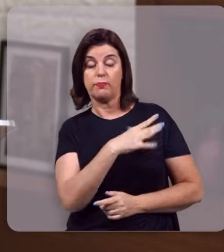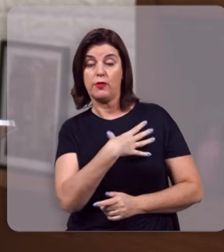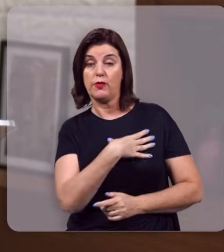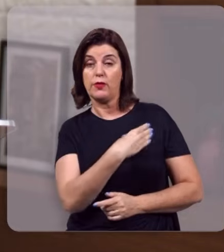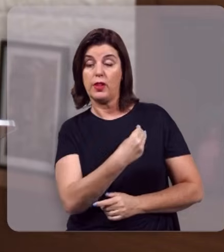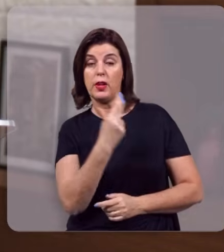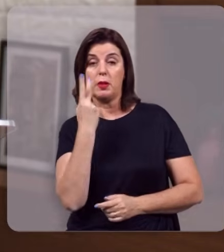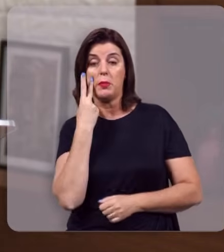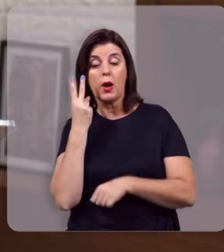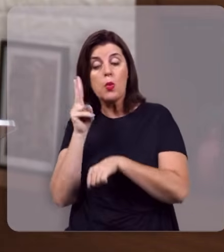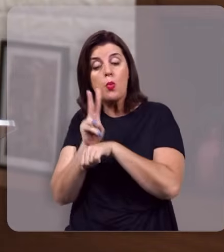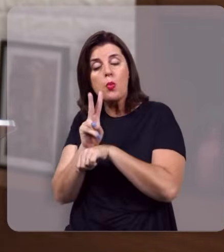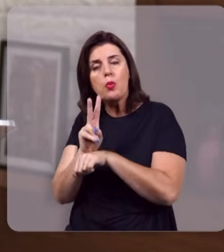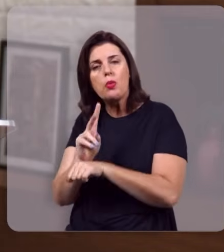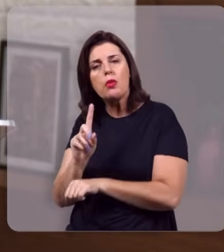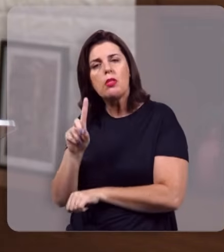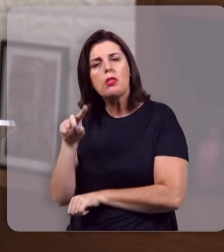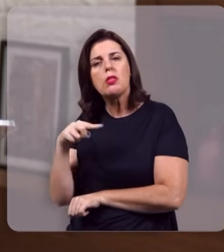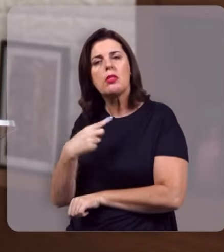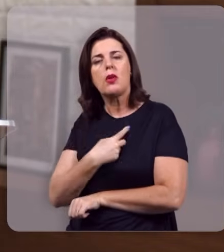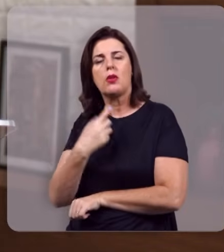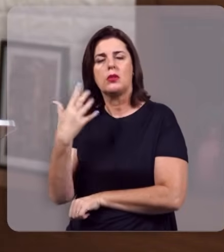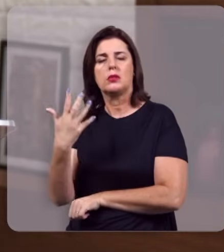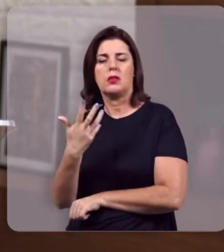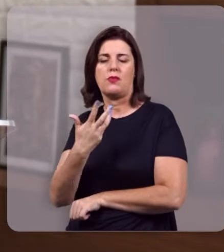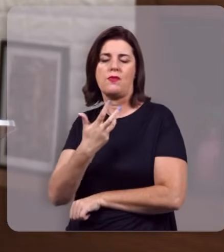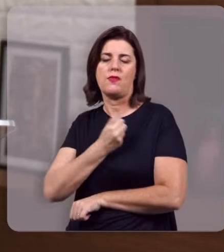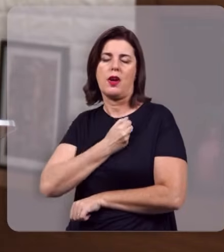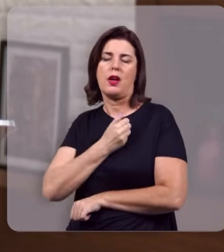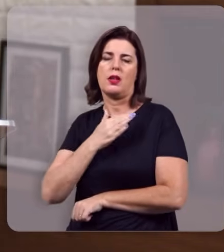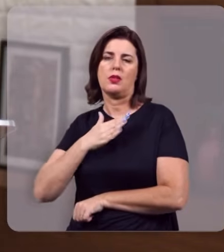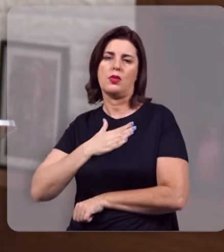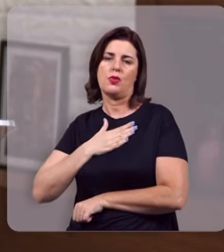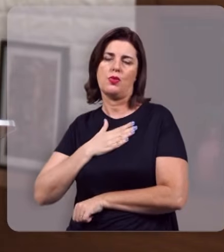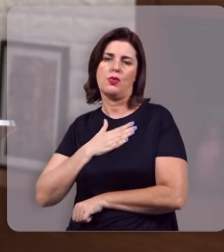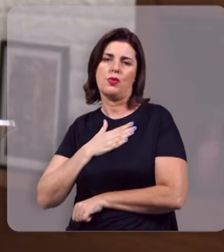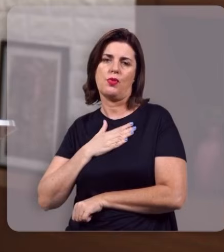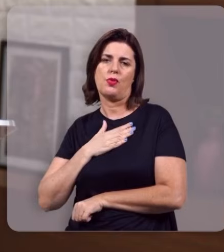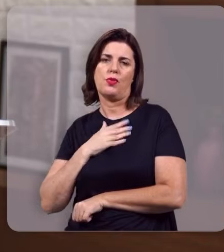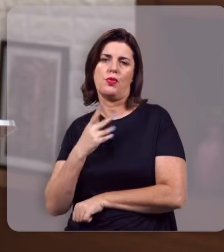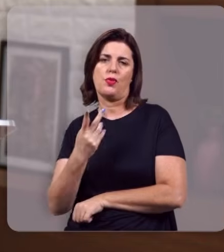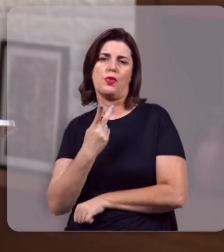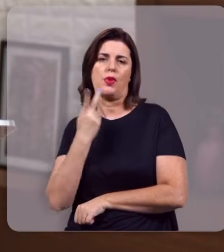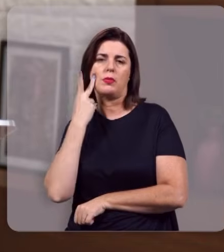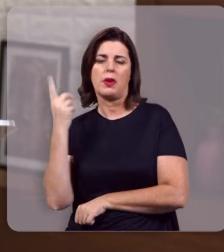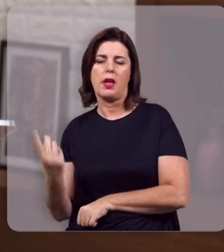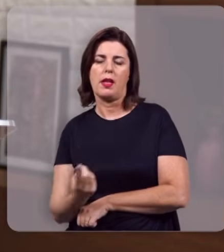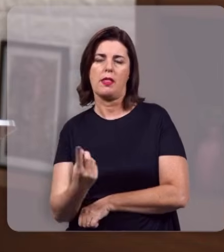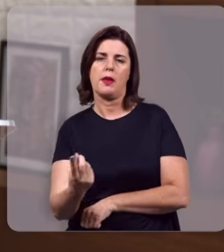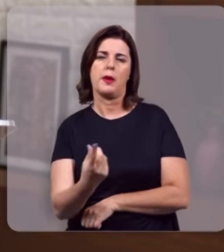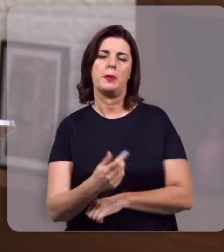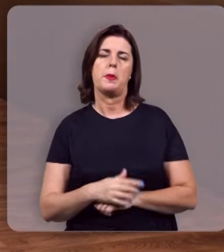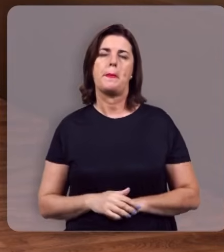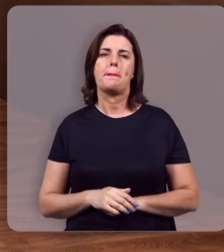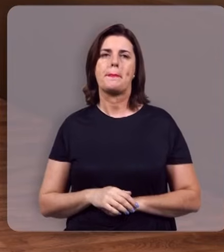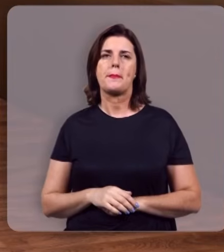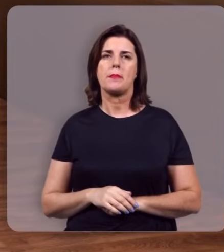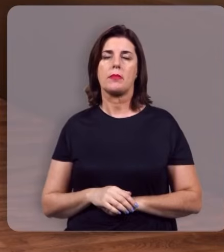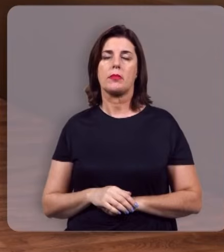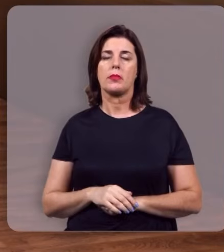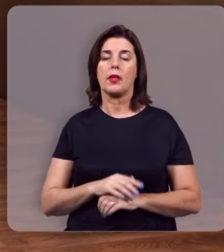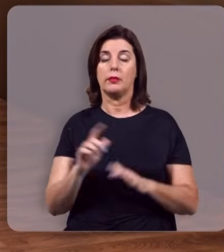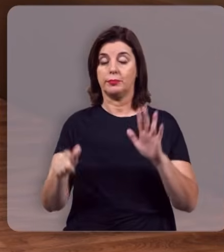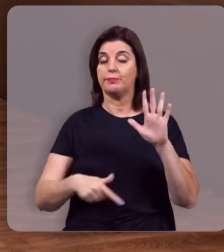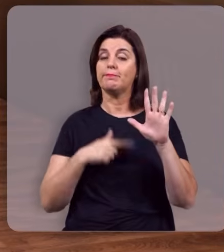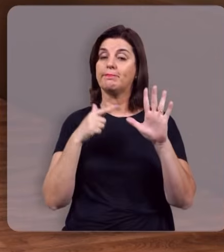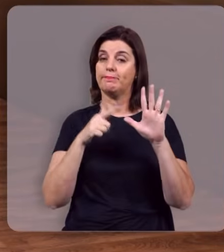para amparar-nos e salvar-nos por toda a eternidade. Mas aí